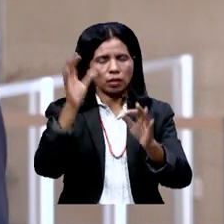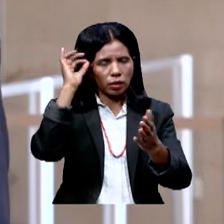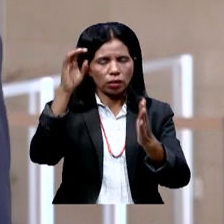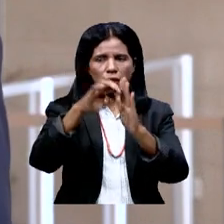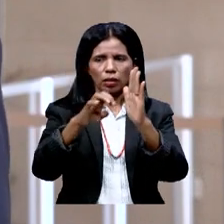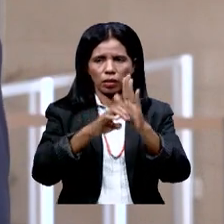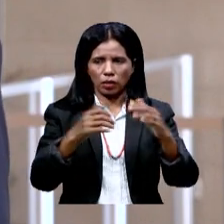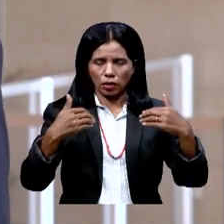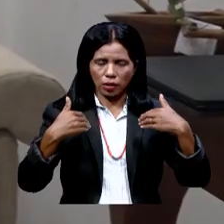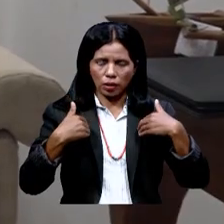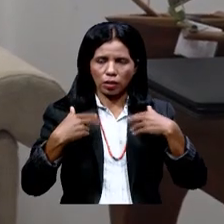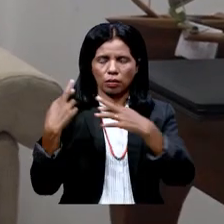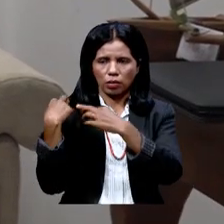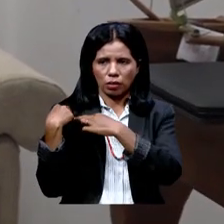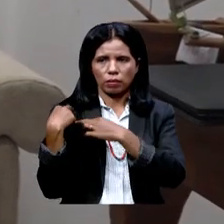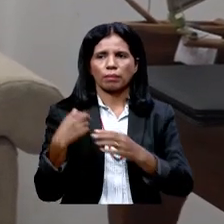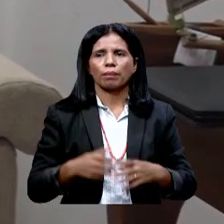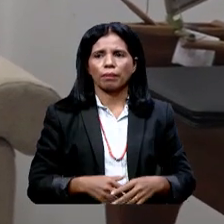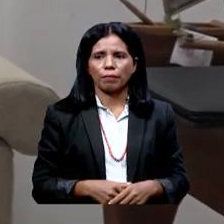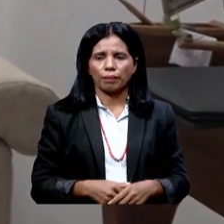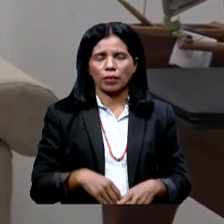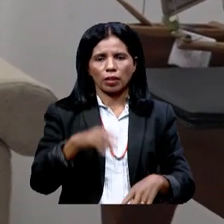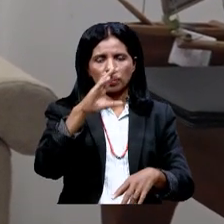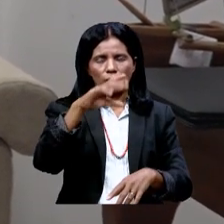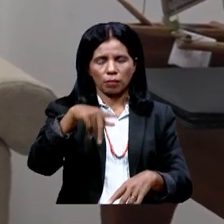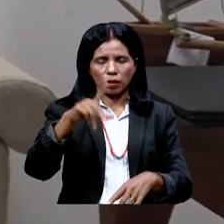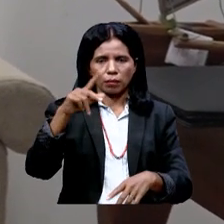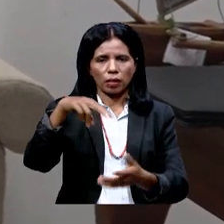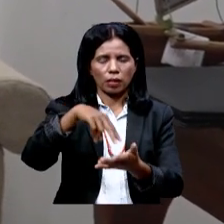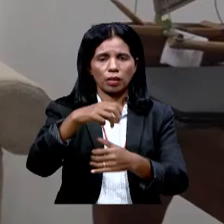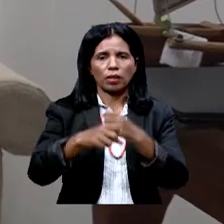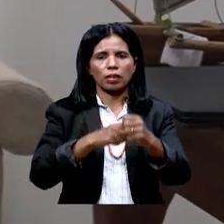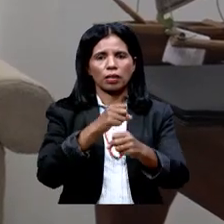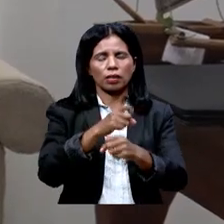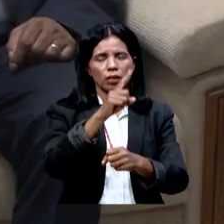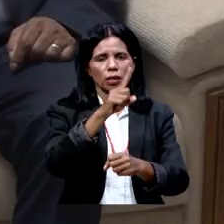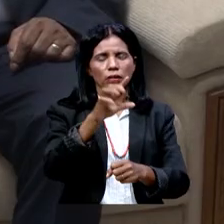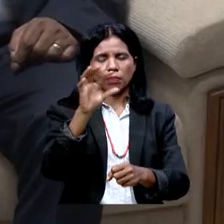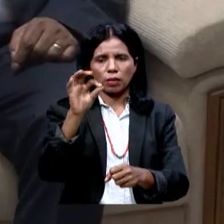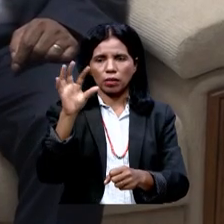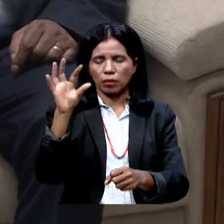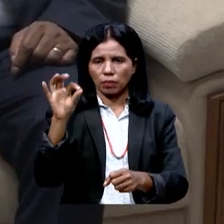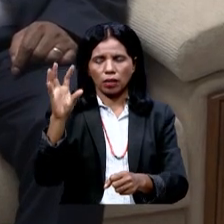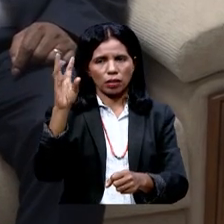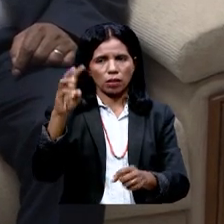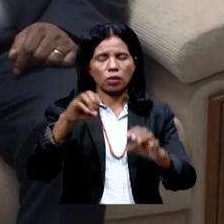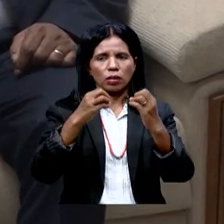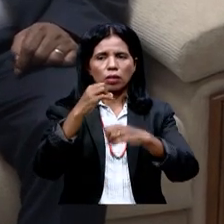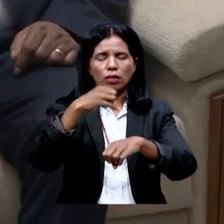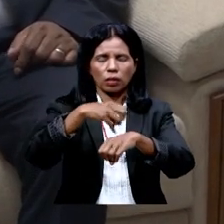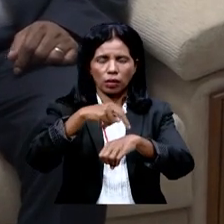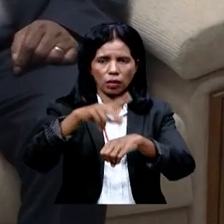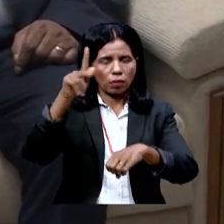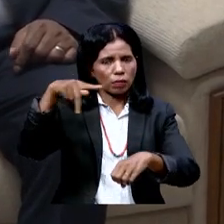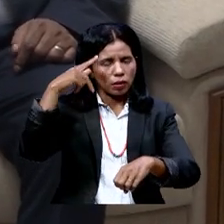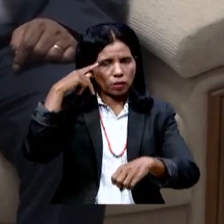que é a responsabilidade com a Baidané. CPLP hari hatinang riwida asosiasian resinen anesan organisasyon internasional no